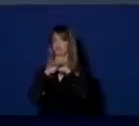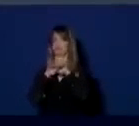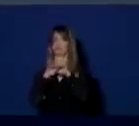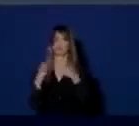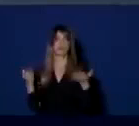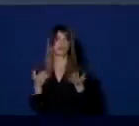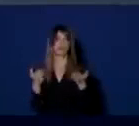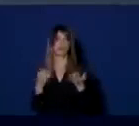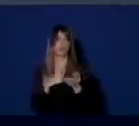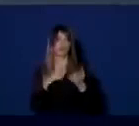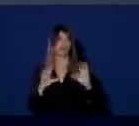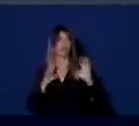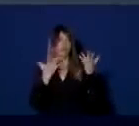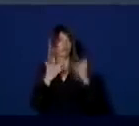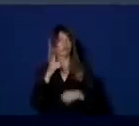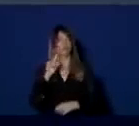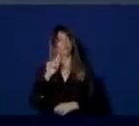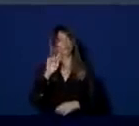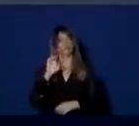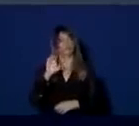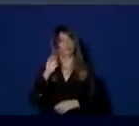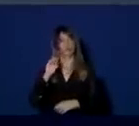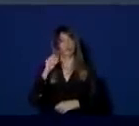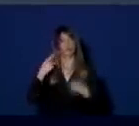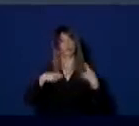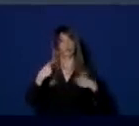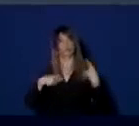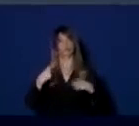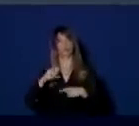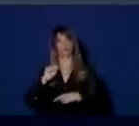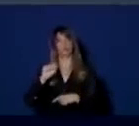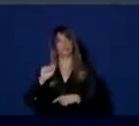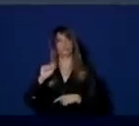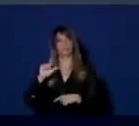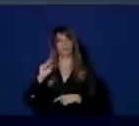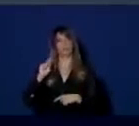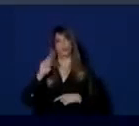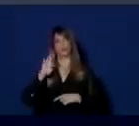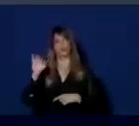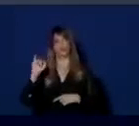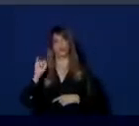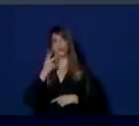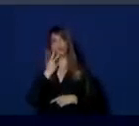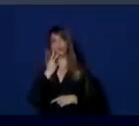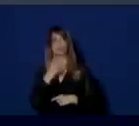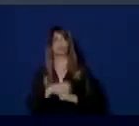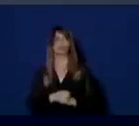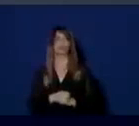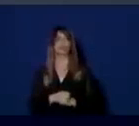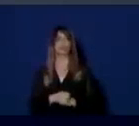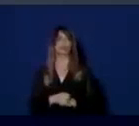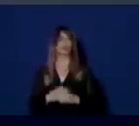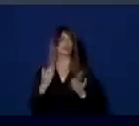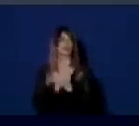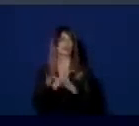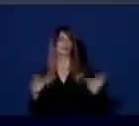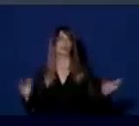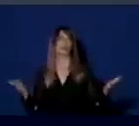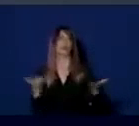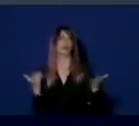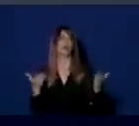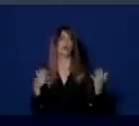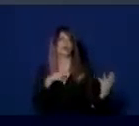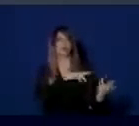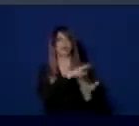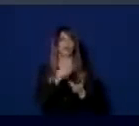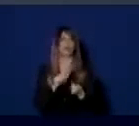E agora a gente tem um evento geopolítico. Né? Toda aquela história, o Salute estava falando disso, toda aquela história de, pô, acabou essa história, agora a gente está nesse